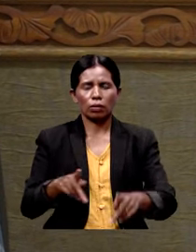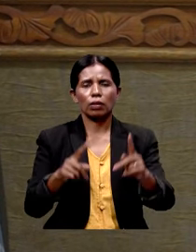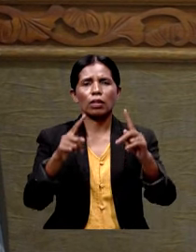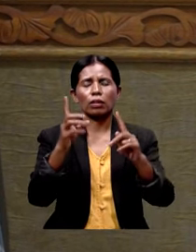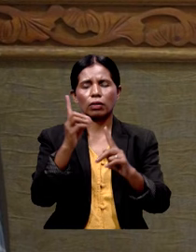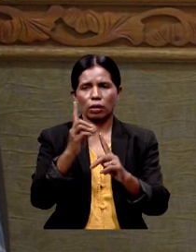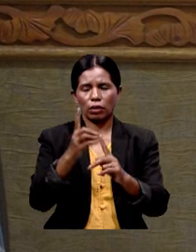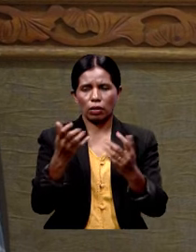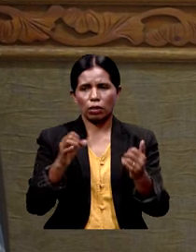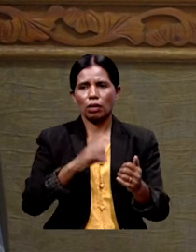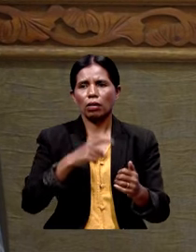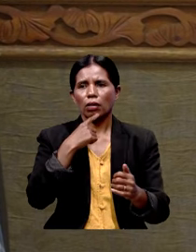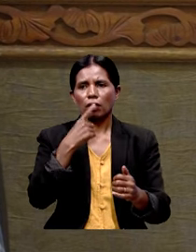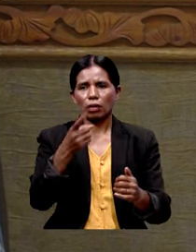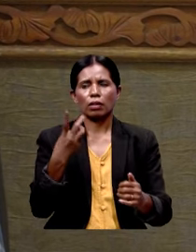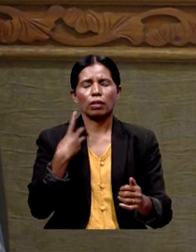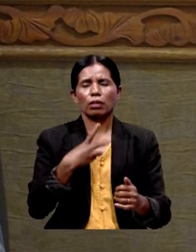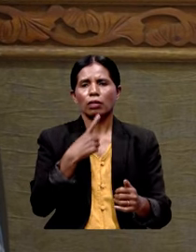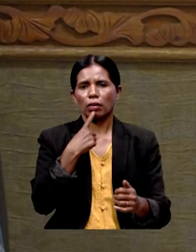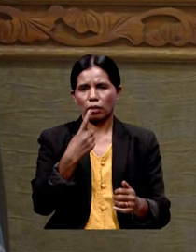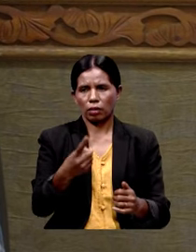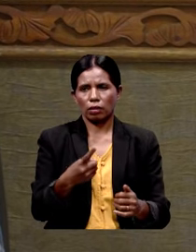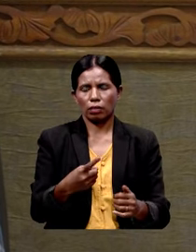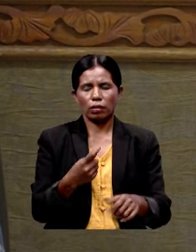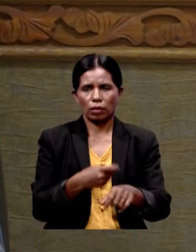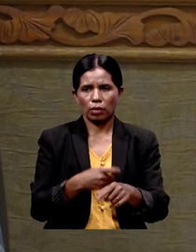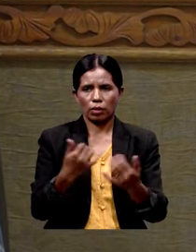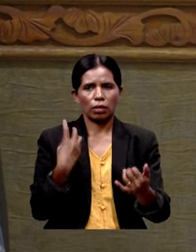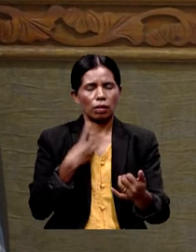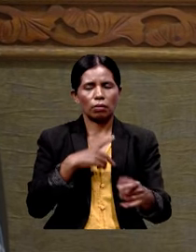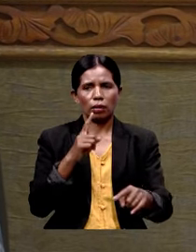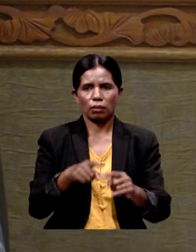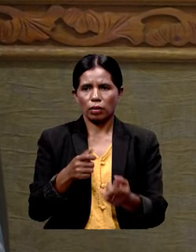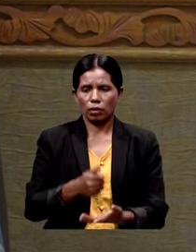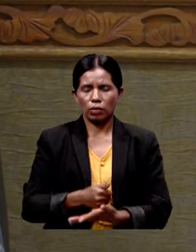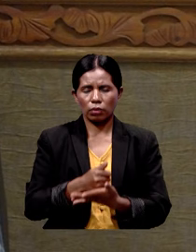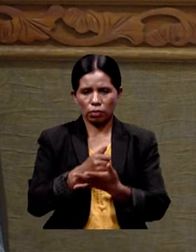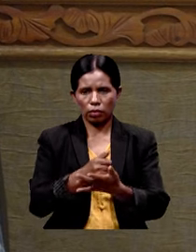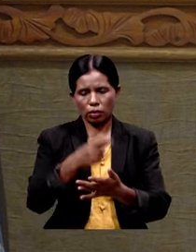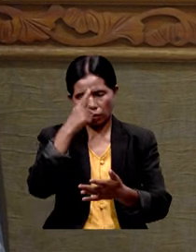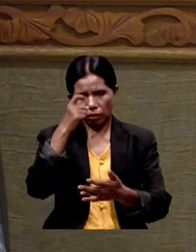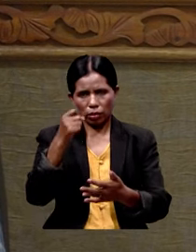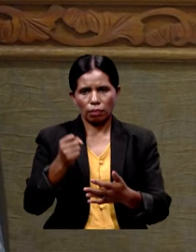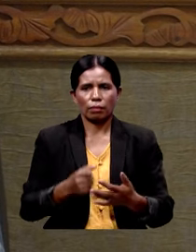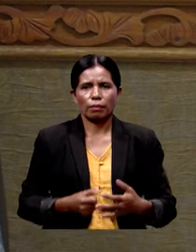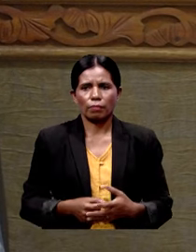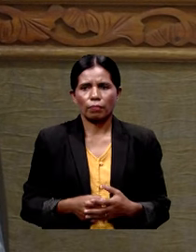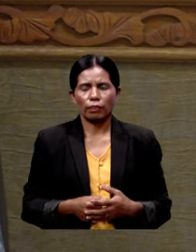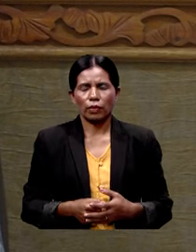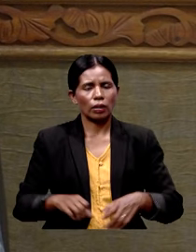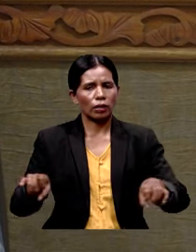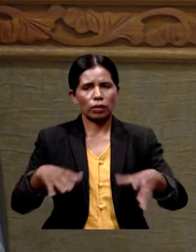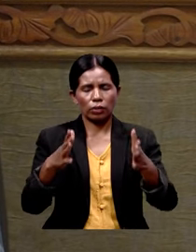data, ao ratão e proscrita aí, neste momento, a minha velha atende lá, está uma questão